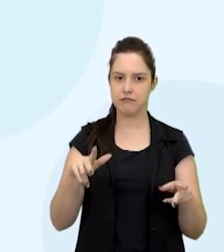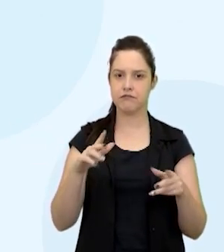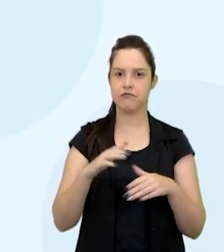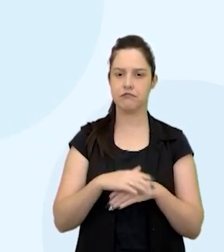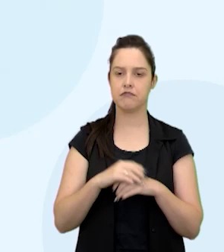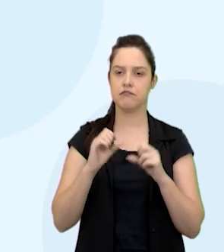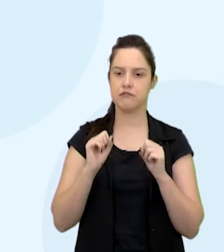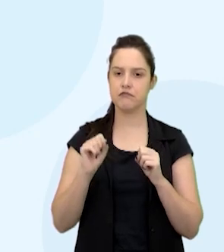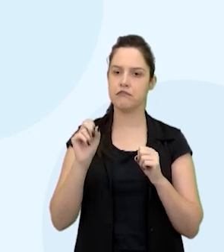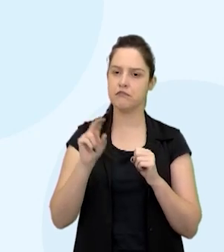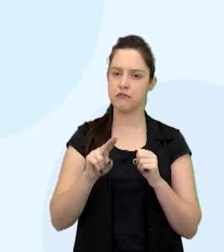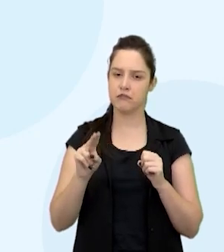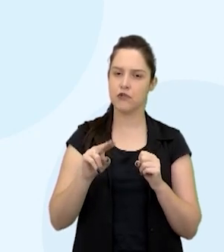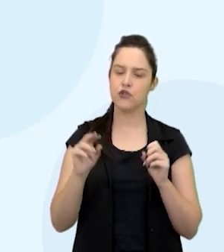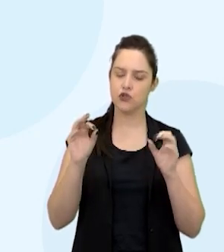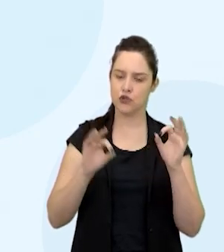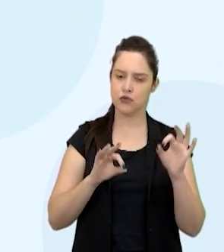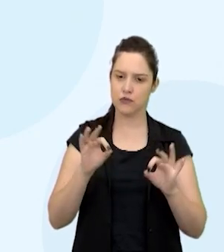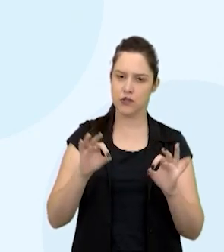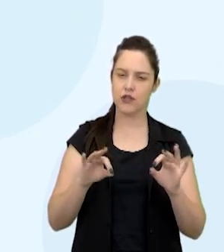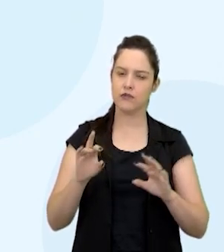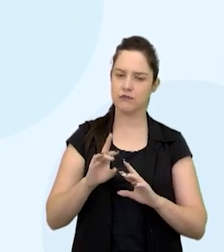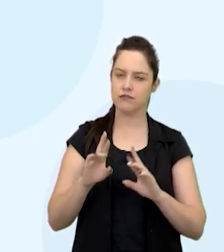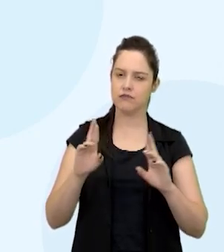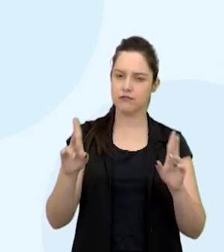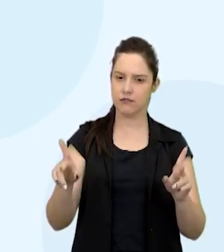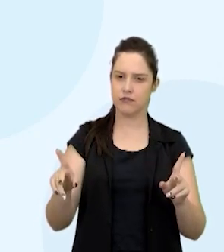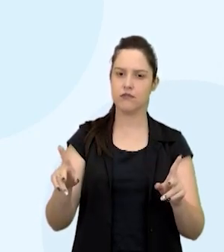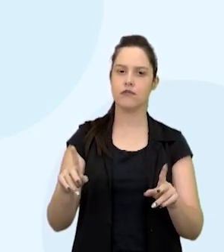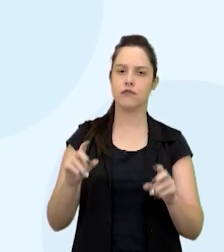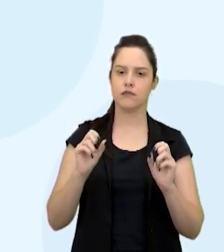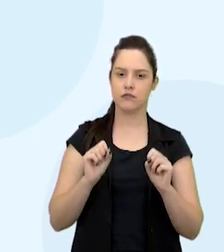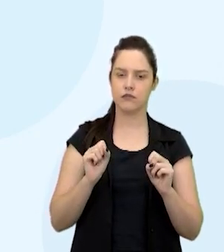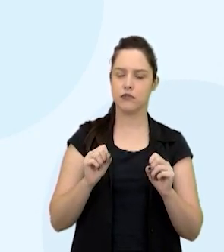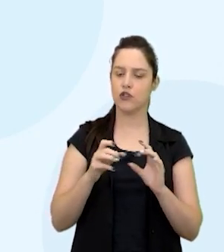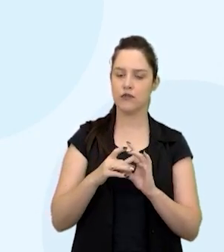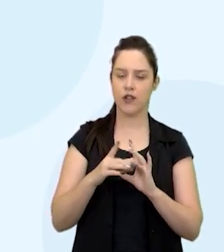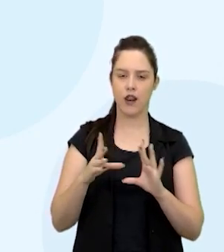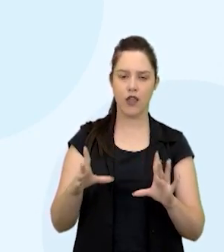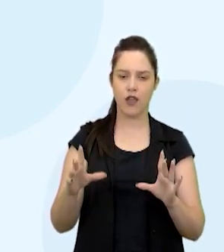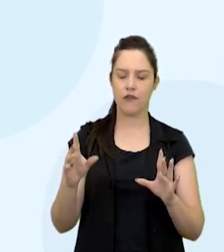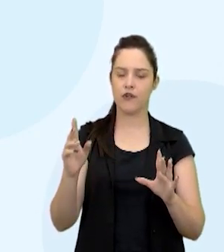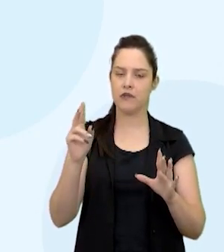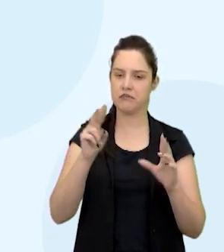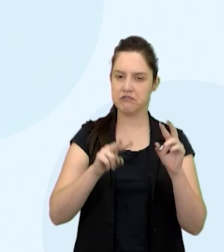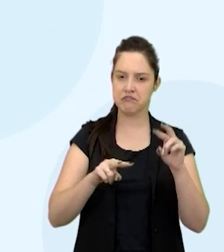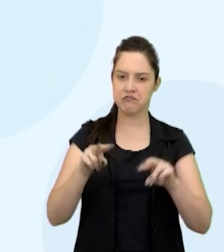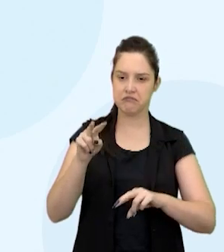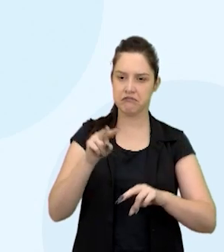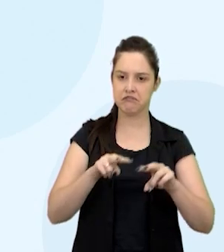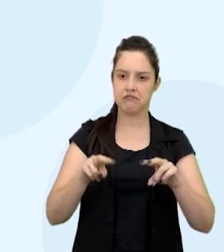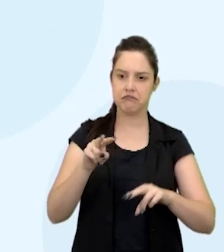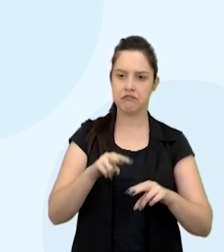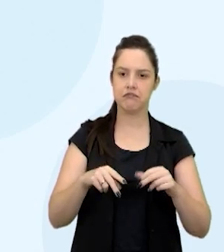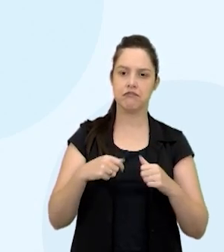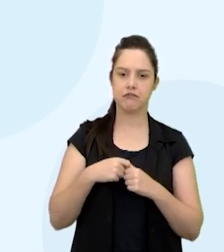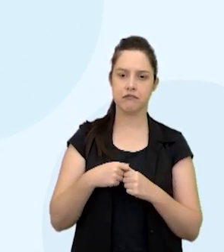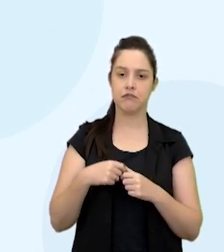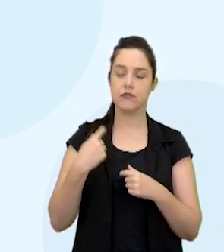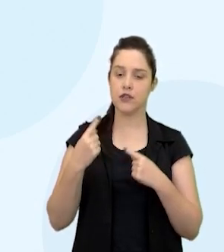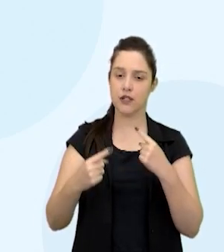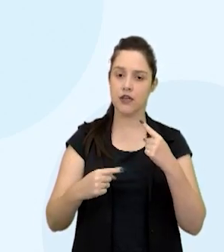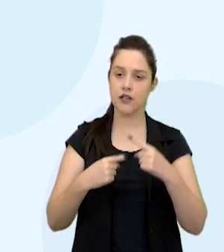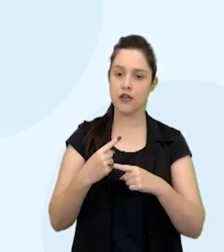vocês podem diversificar, buscar outras bem diferentes, tá? Então, fiquem à vontade para fazer esse trabalho de curadoria, de seleção. E aí